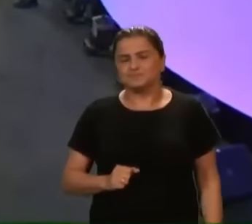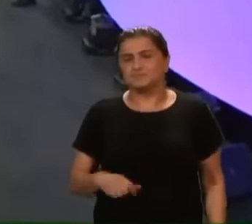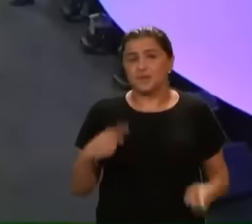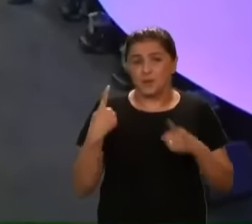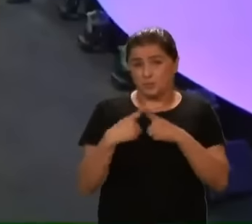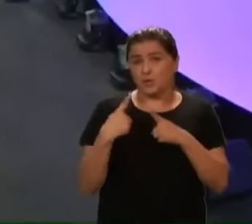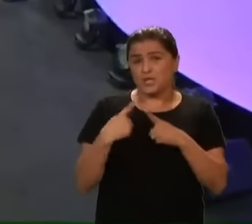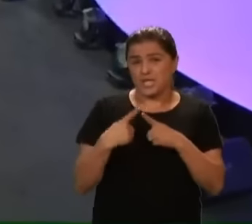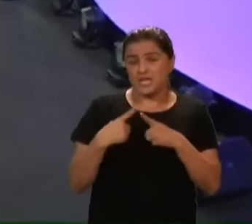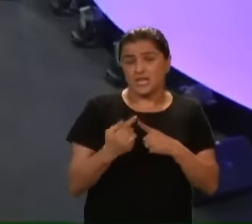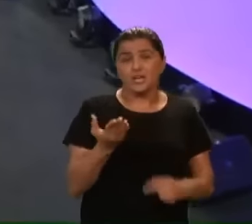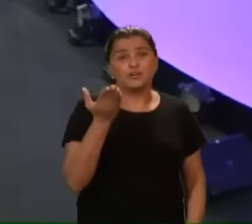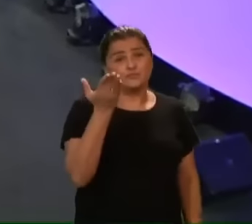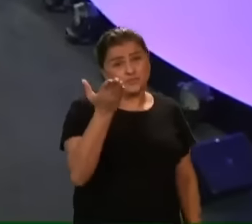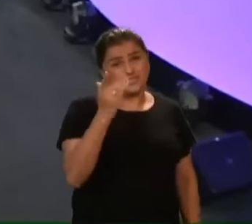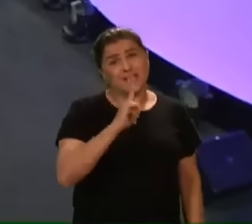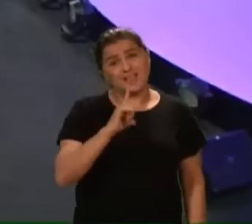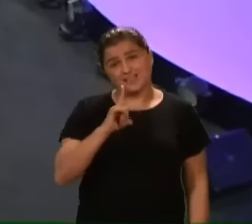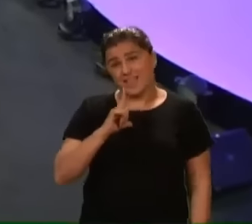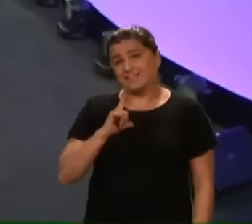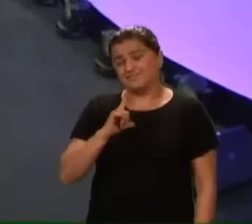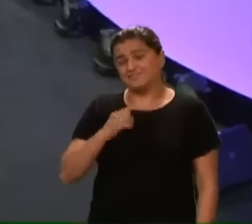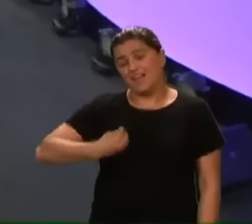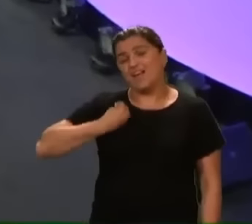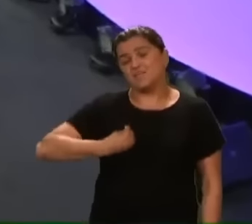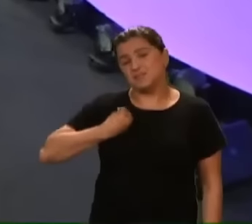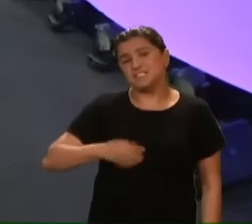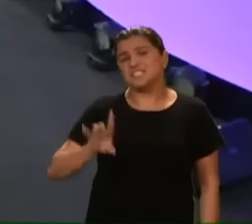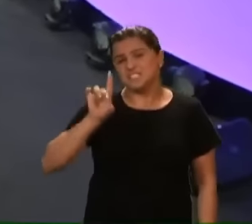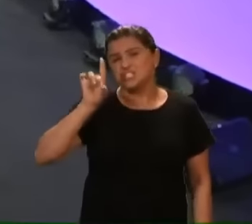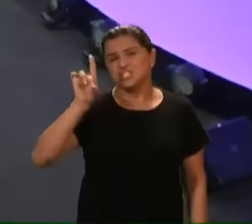Porque se você que carrega a presença dele,